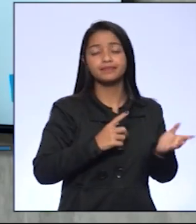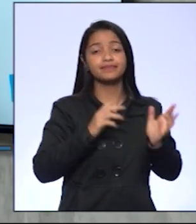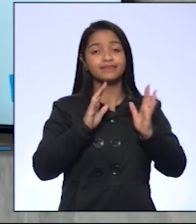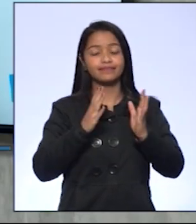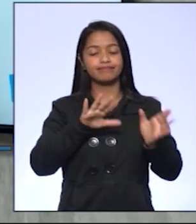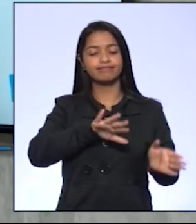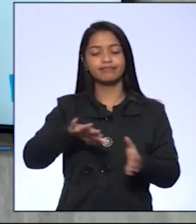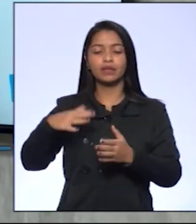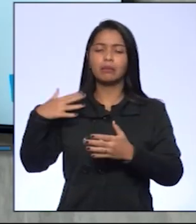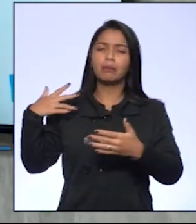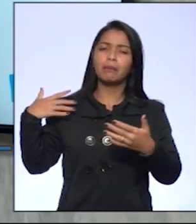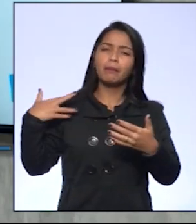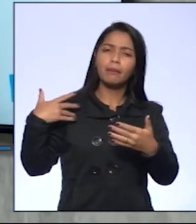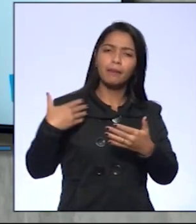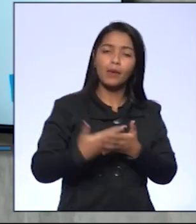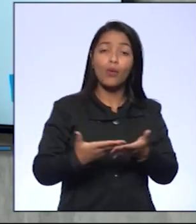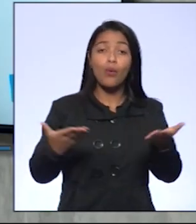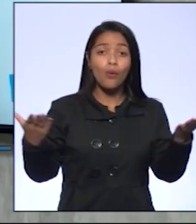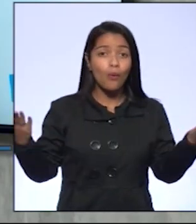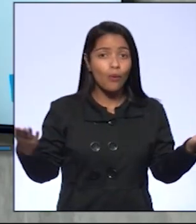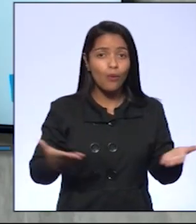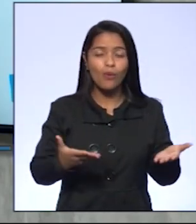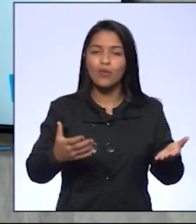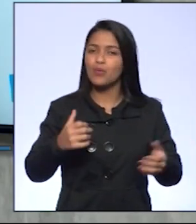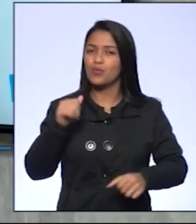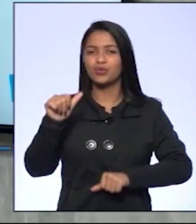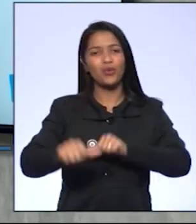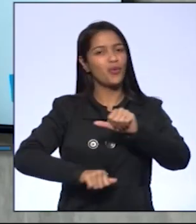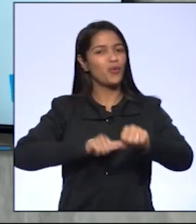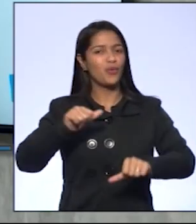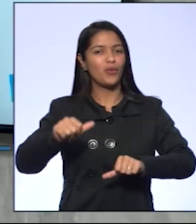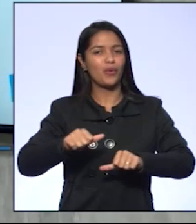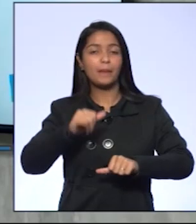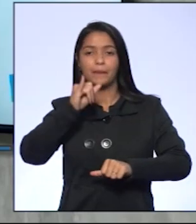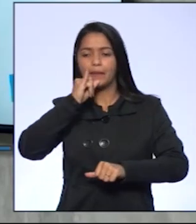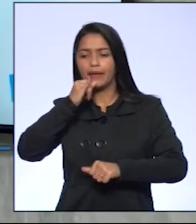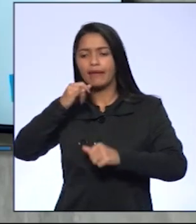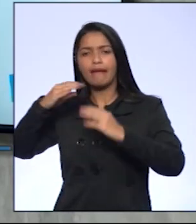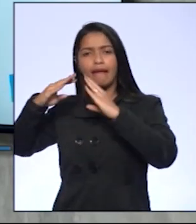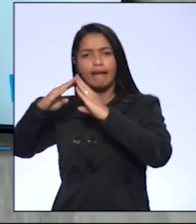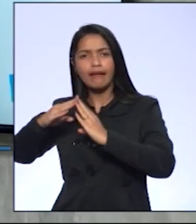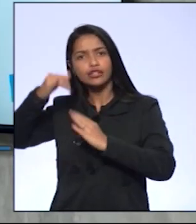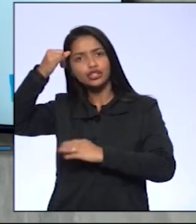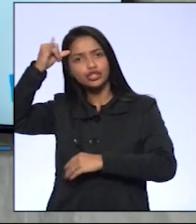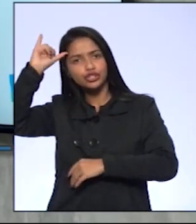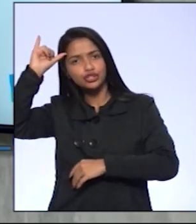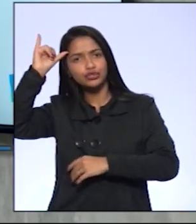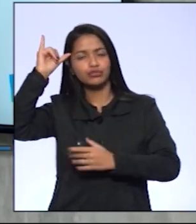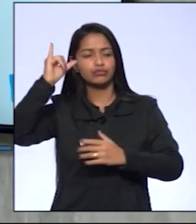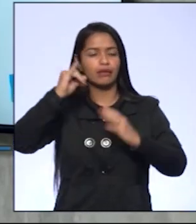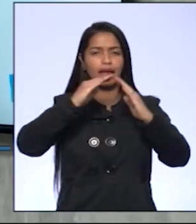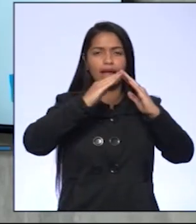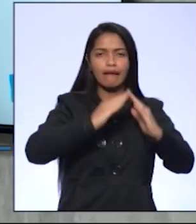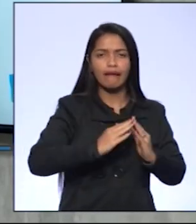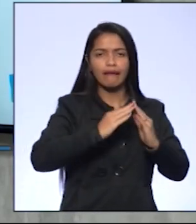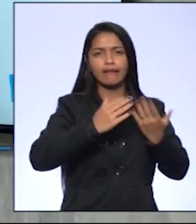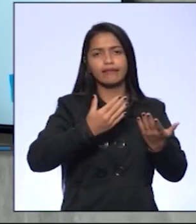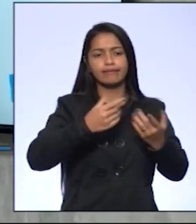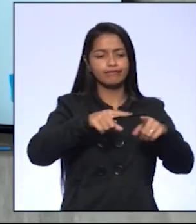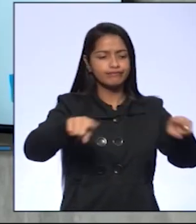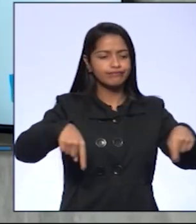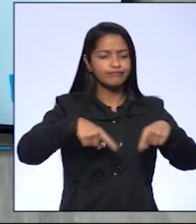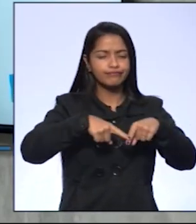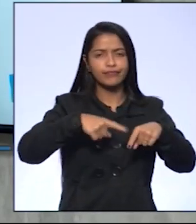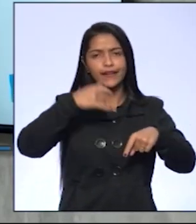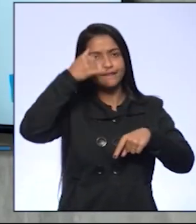nesse momento, mesmo estando no sítio, na fazenda ou na cidade, essas pessoas têm acesso às mídias.